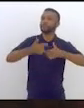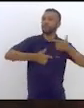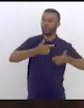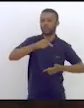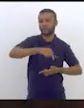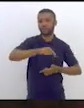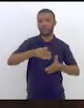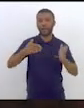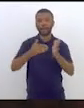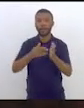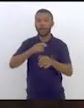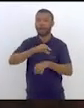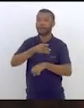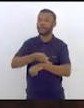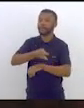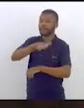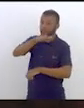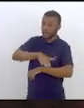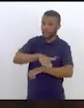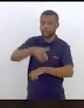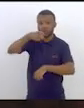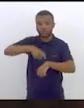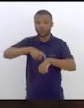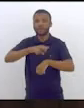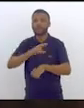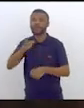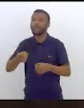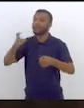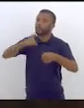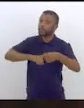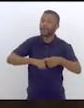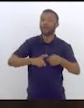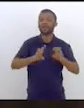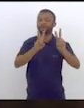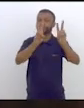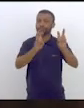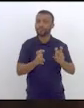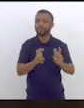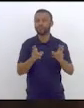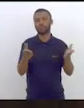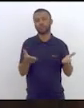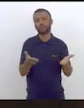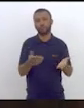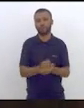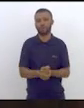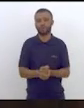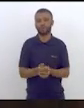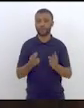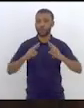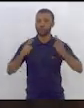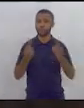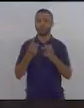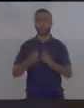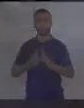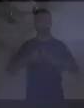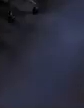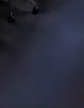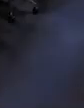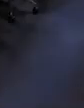até às 15 horas quando retornaremos com a ordem do dia está suspensa a sessão